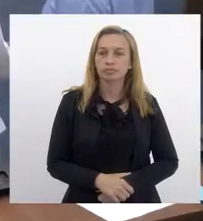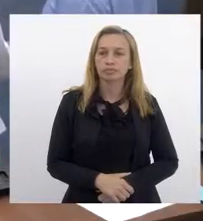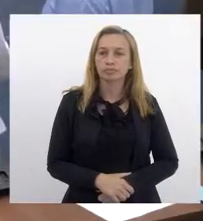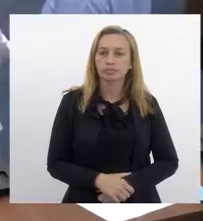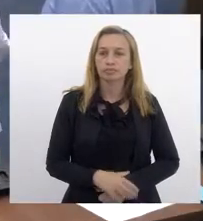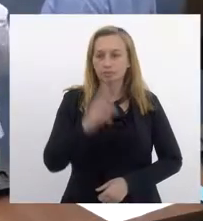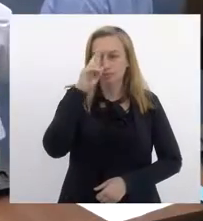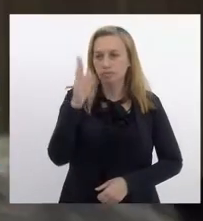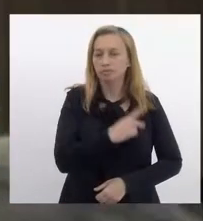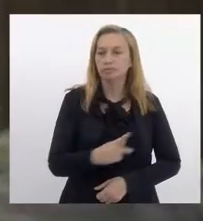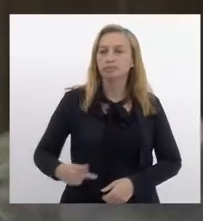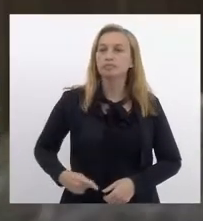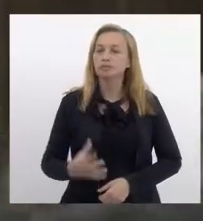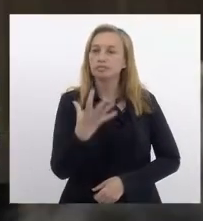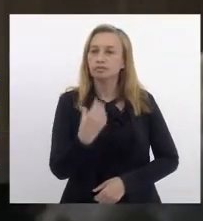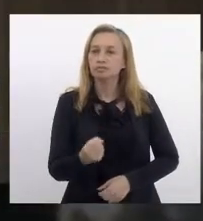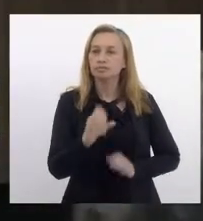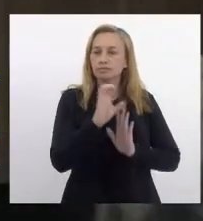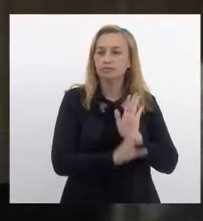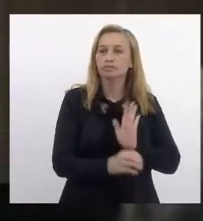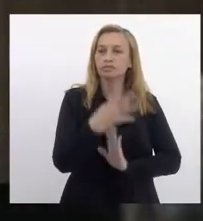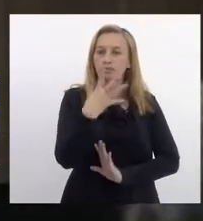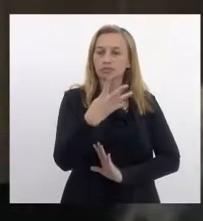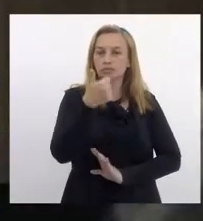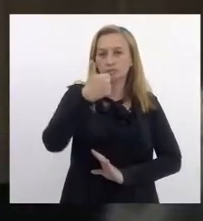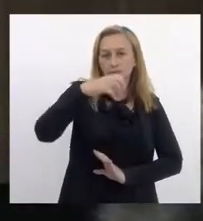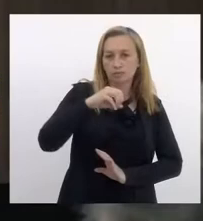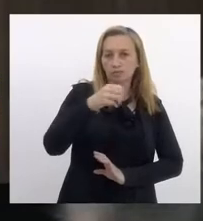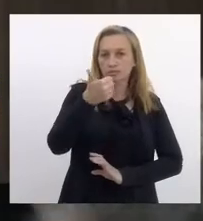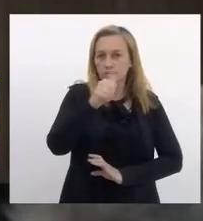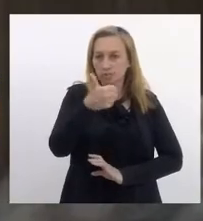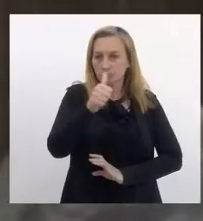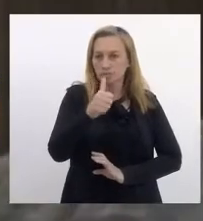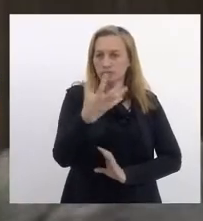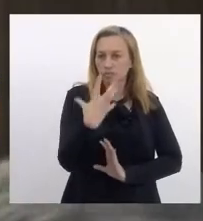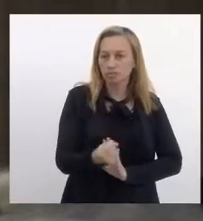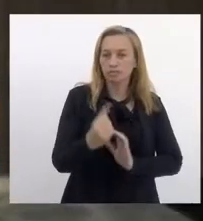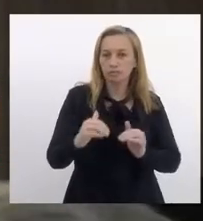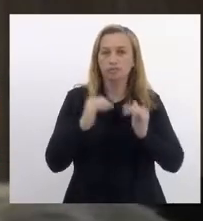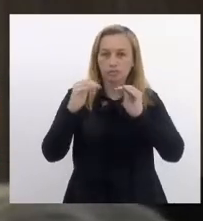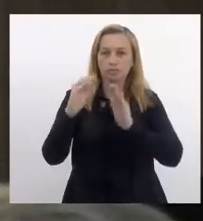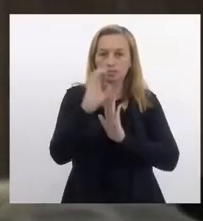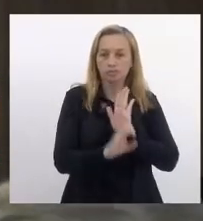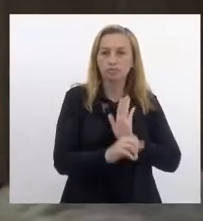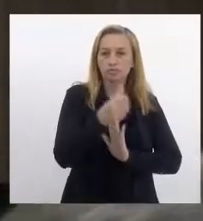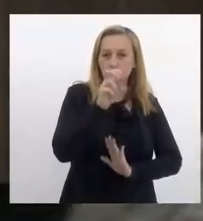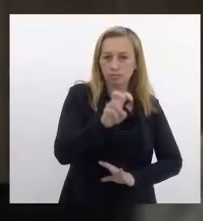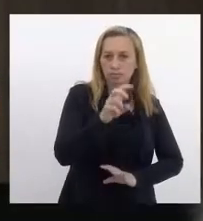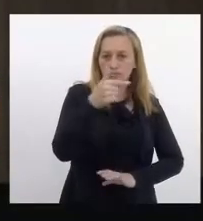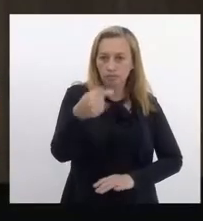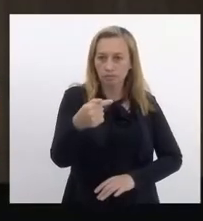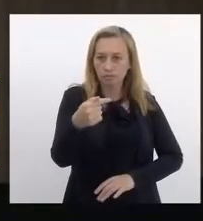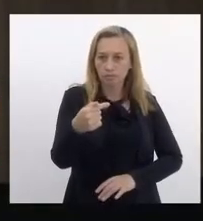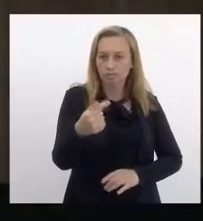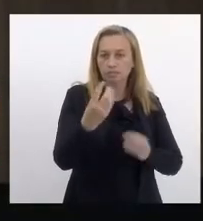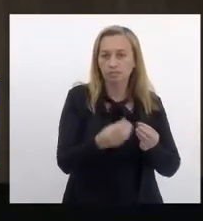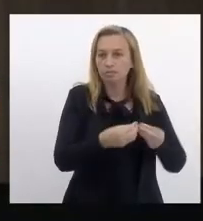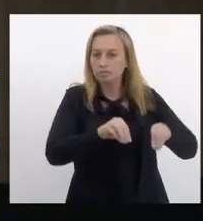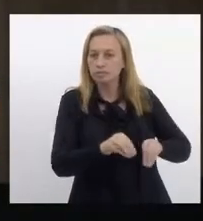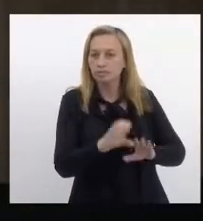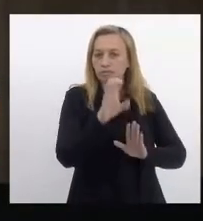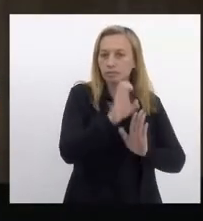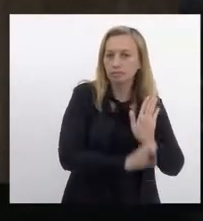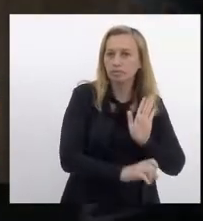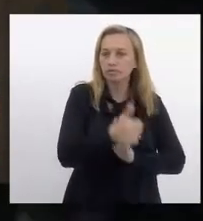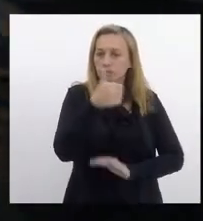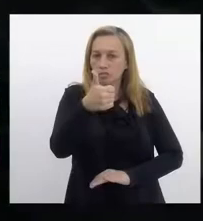Senhor presidente, o parecer é favorável às emendas 4, 10 e 11, favorável com subemendas emendas 5 e 7, prejudicadas emendas